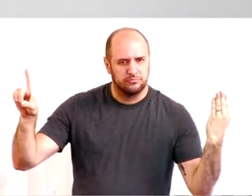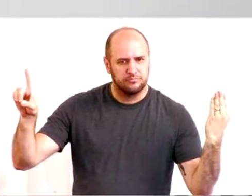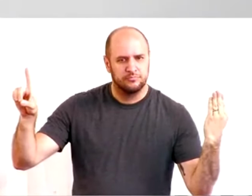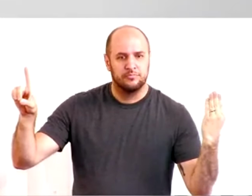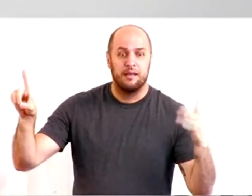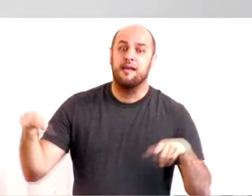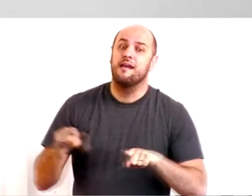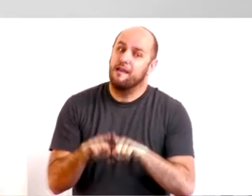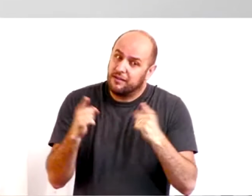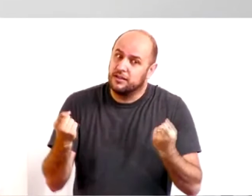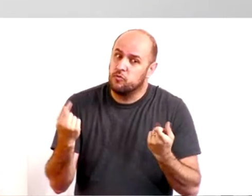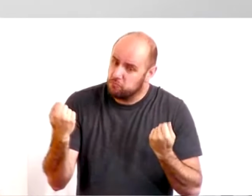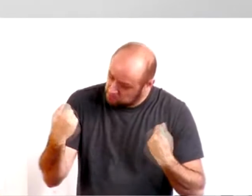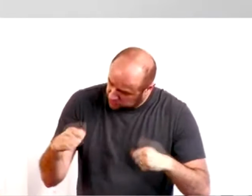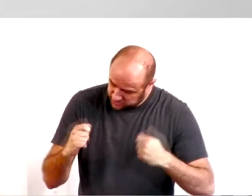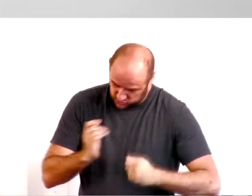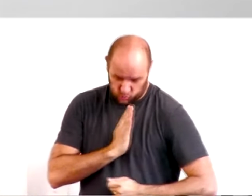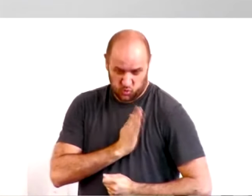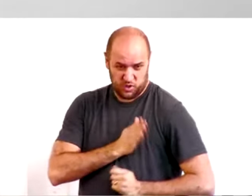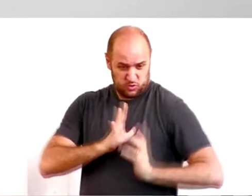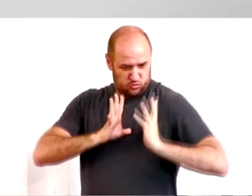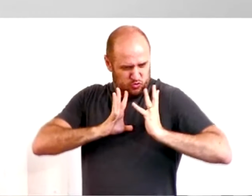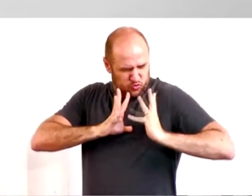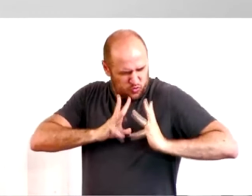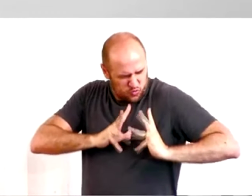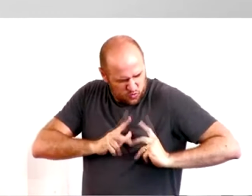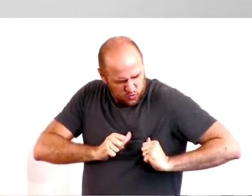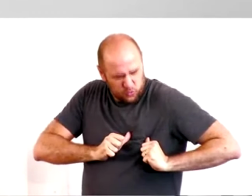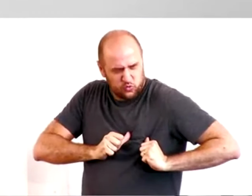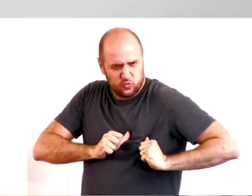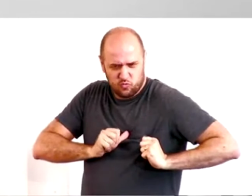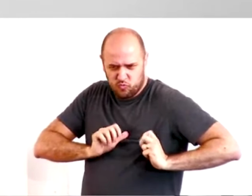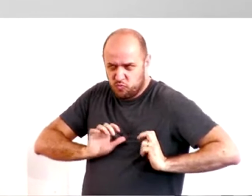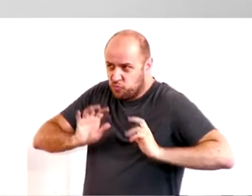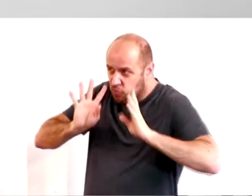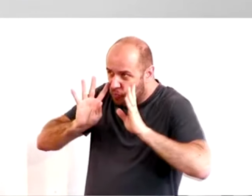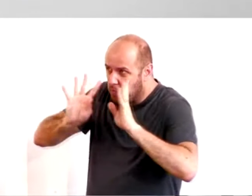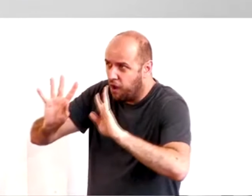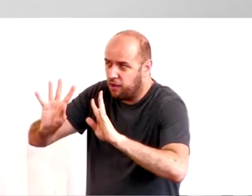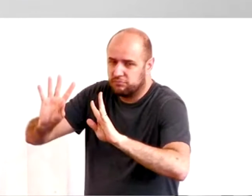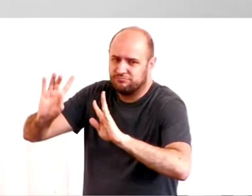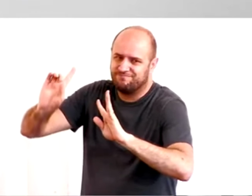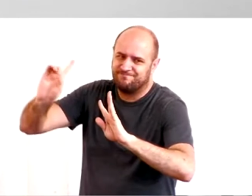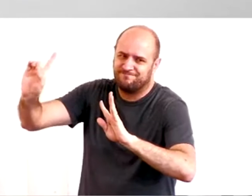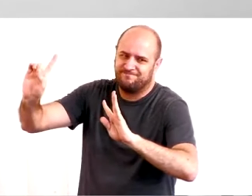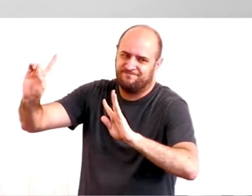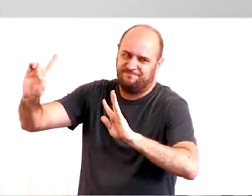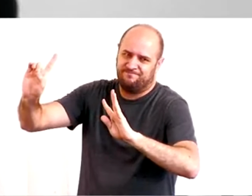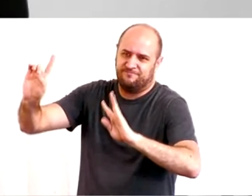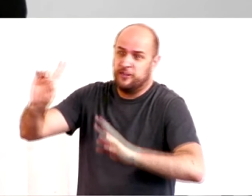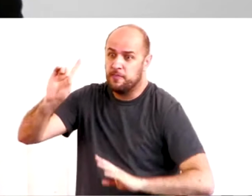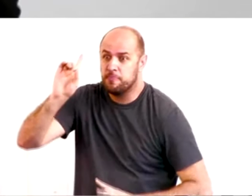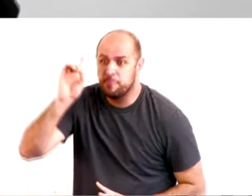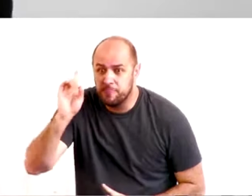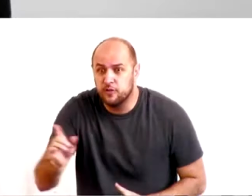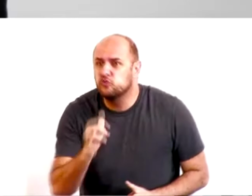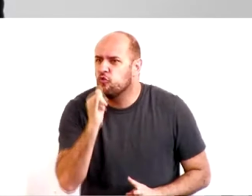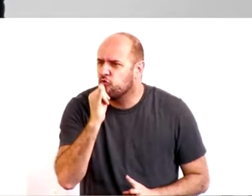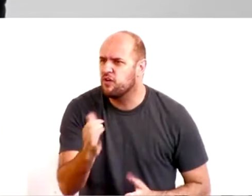requer um coração inteiro. Por isso que Deus não abre mão do seu coração